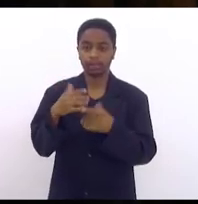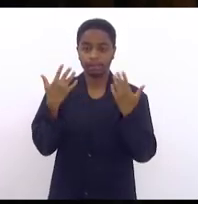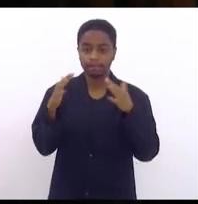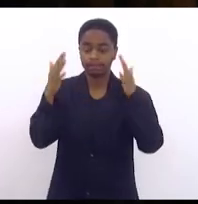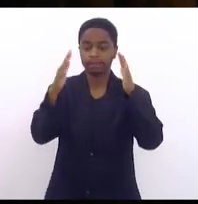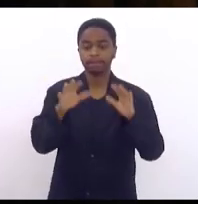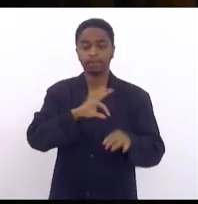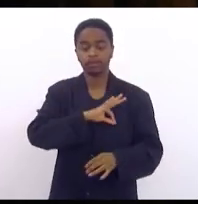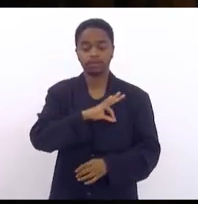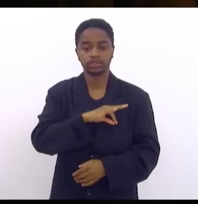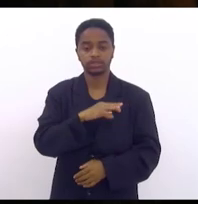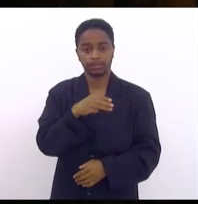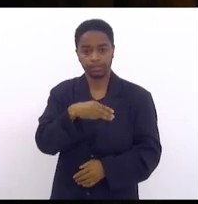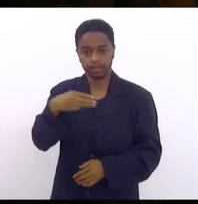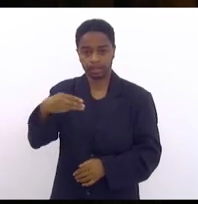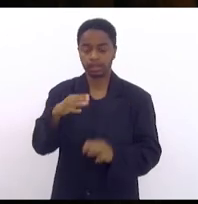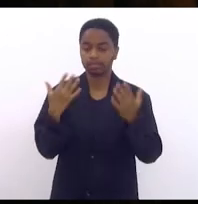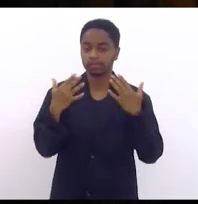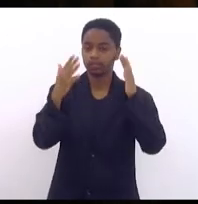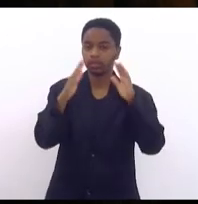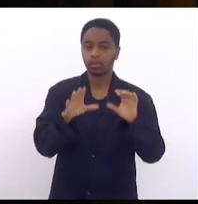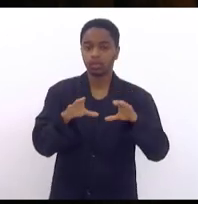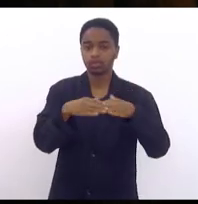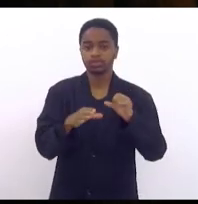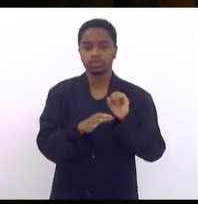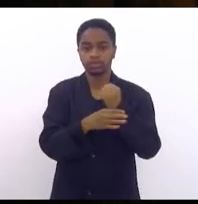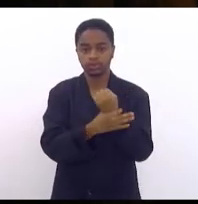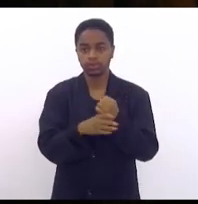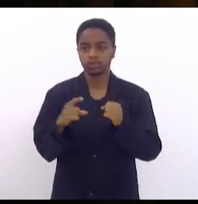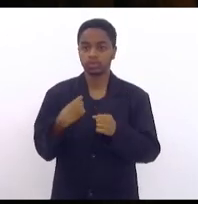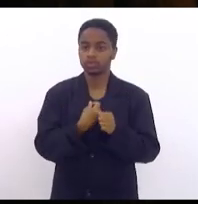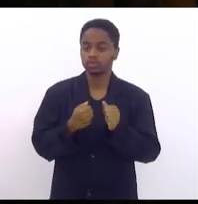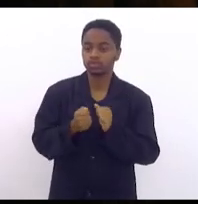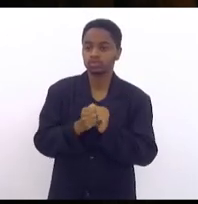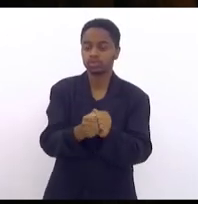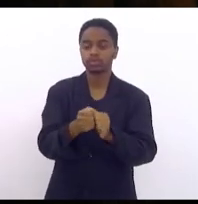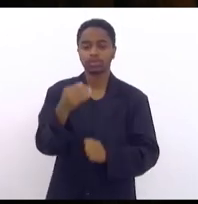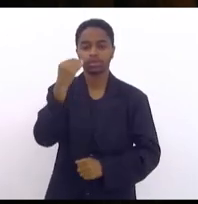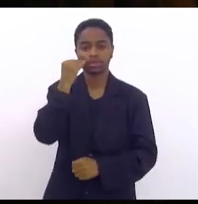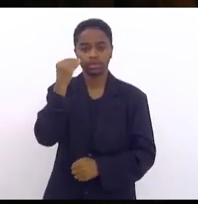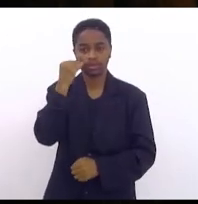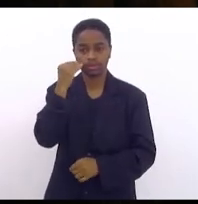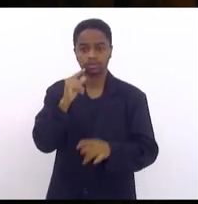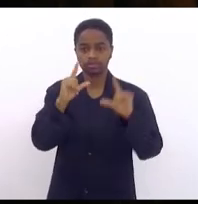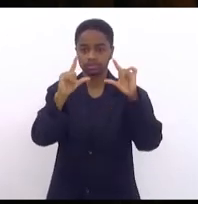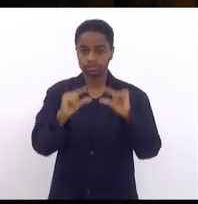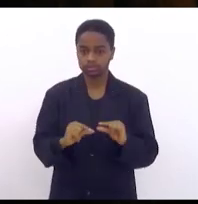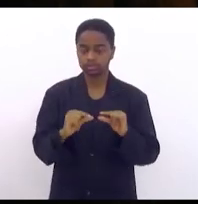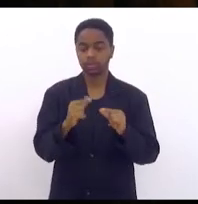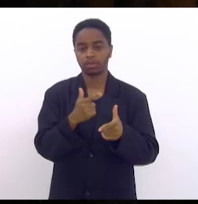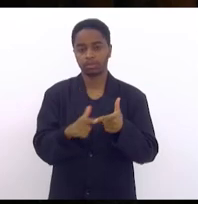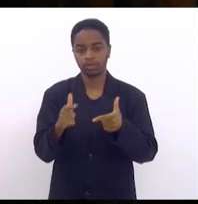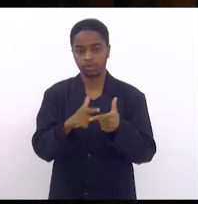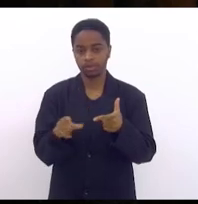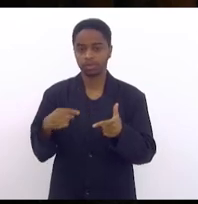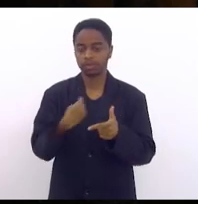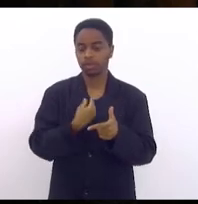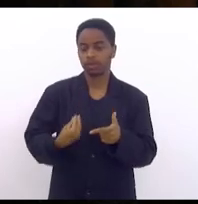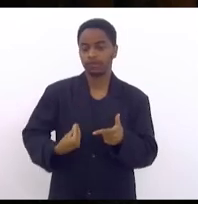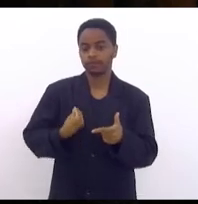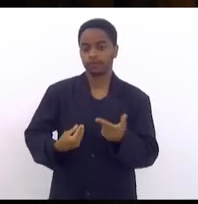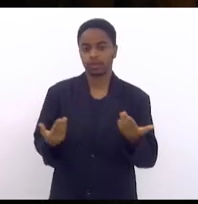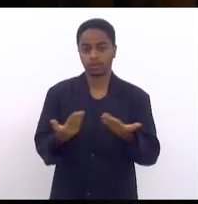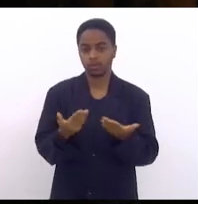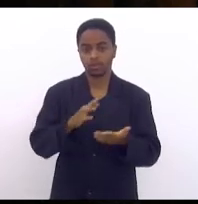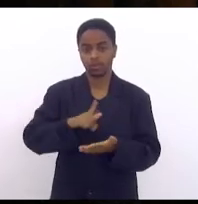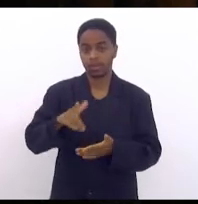forças de segurança, e vamos juntos tentar atenuar esse problema que a gente vive, que não é